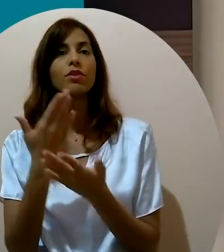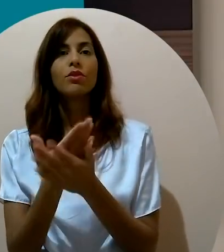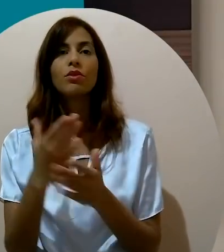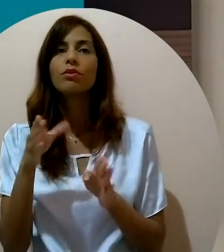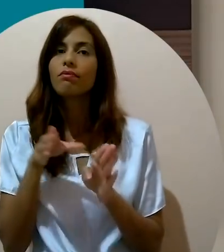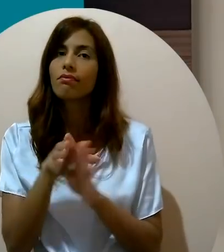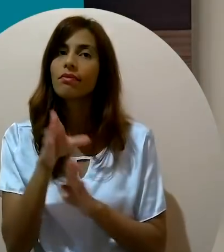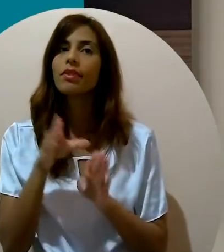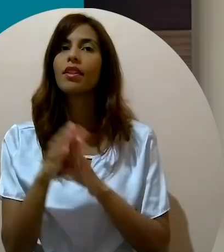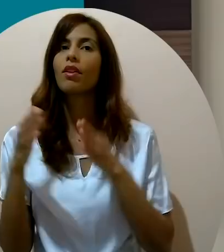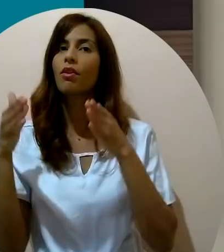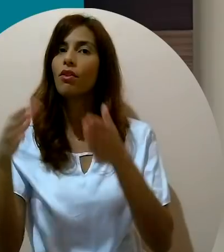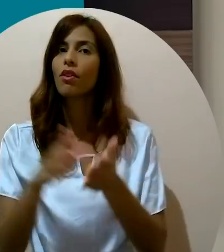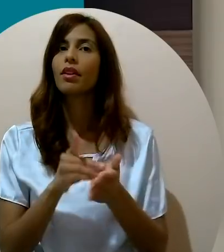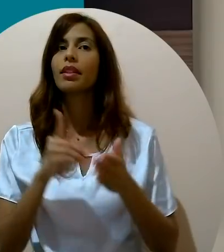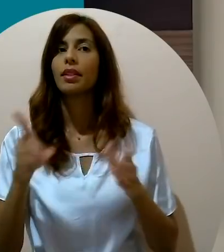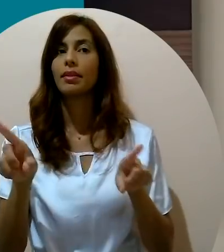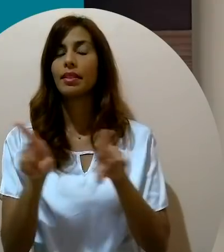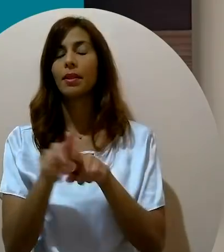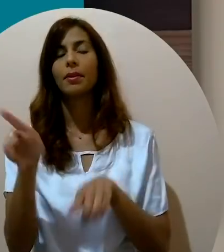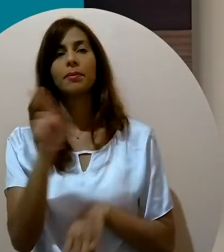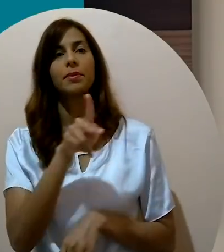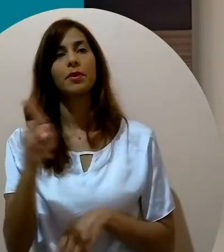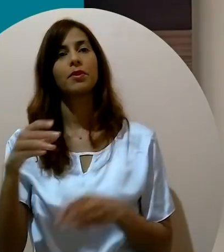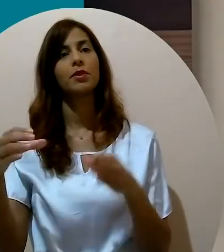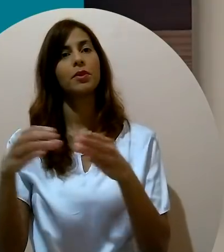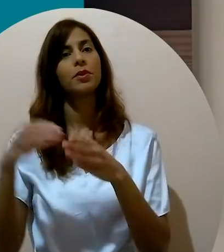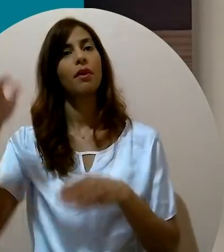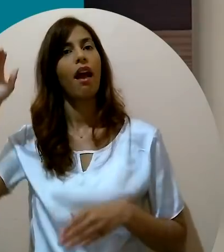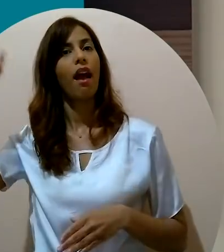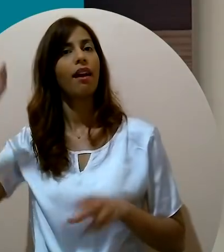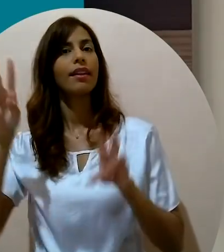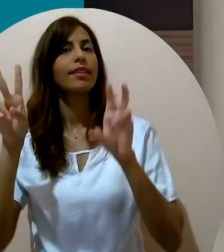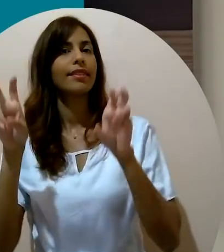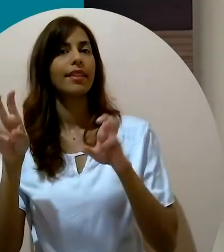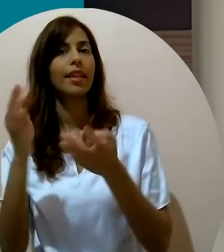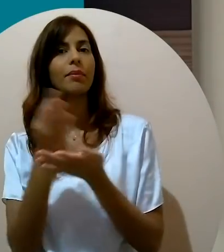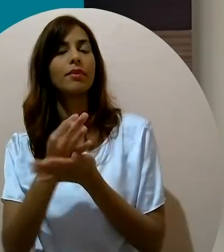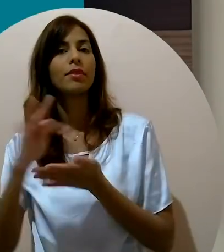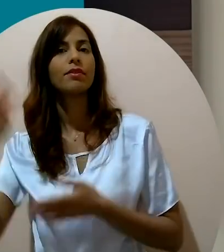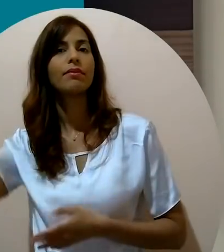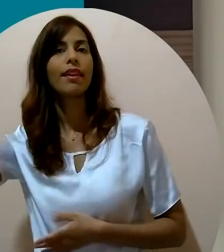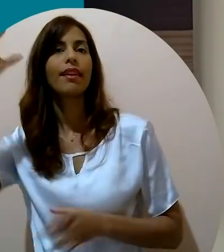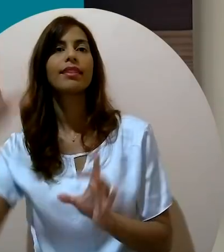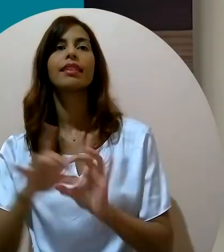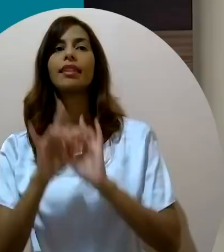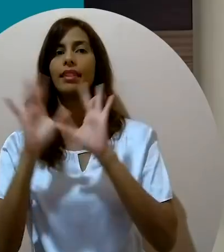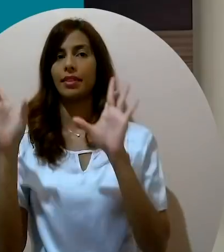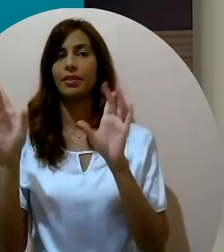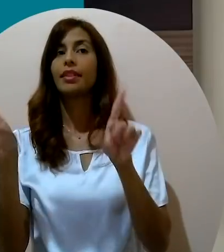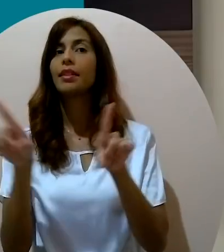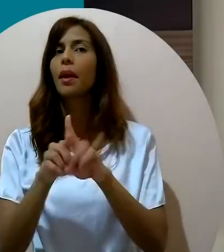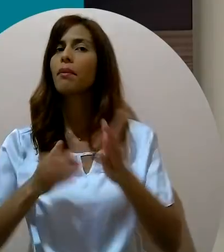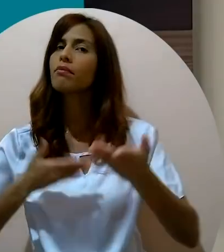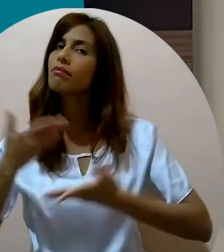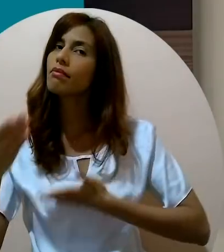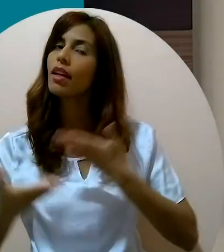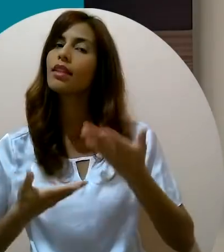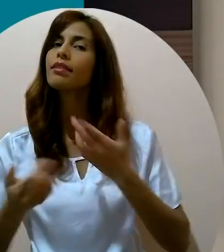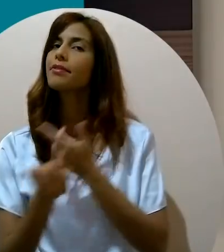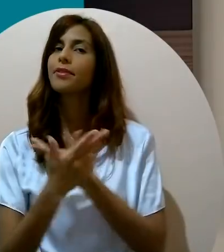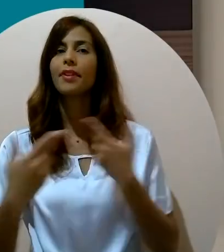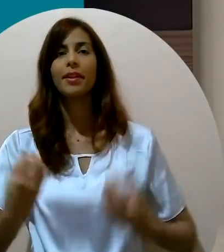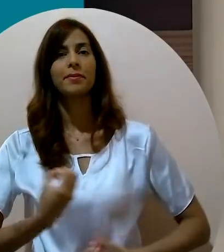para o estudo de aconselhamento bíblico e aos professores das classes de adultos sobre o tema Teologia da Livre Graça. E